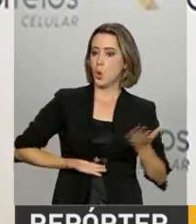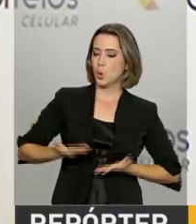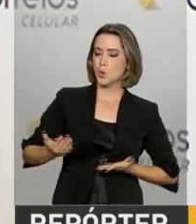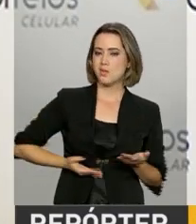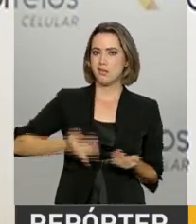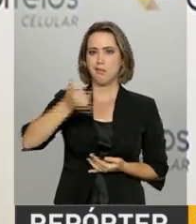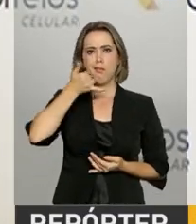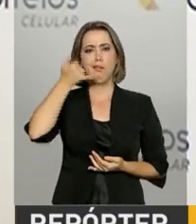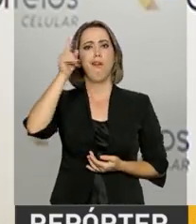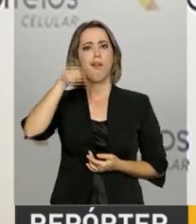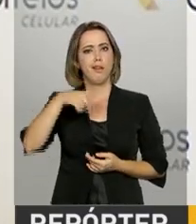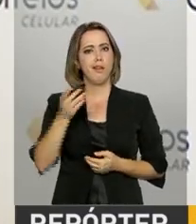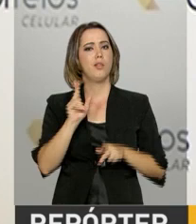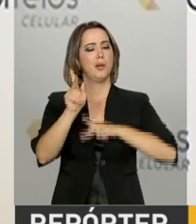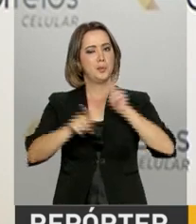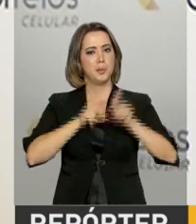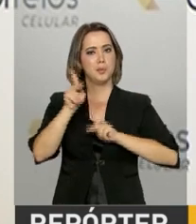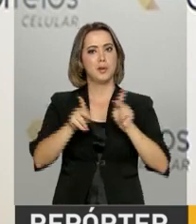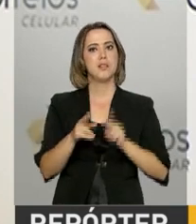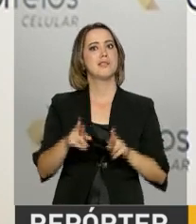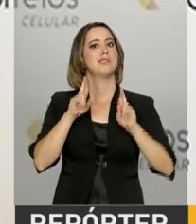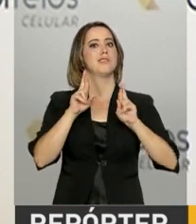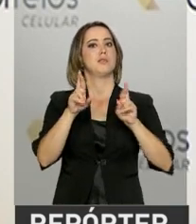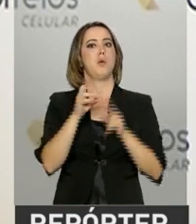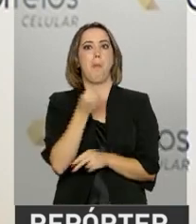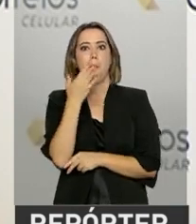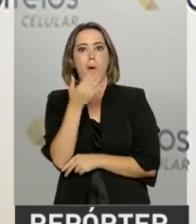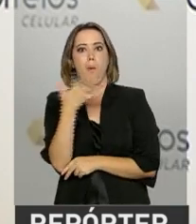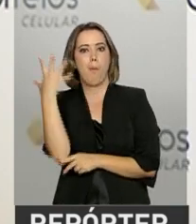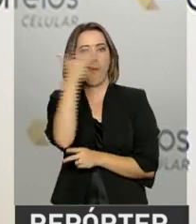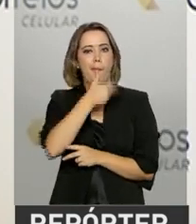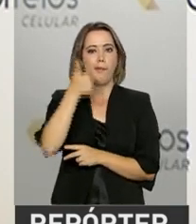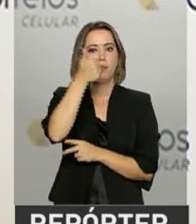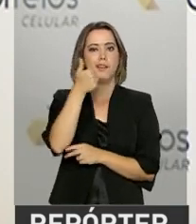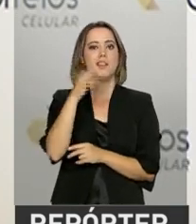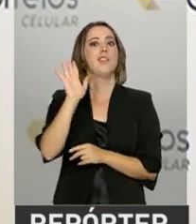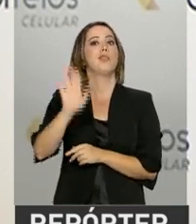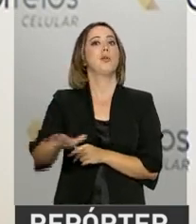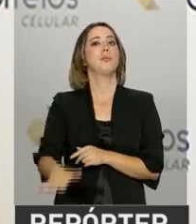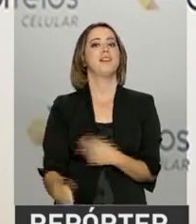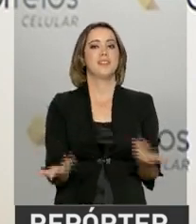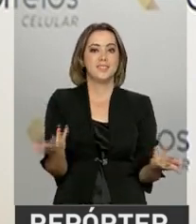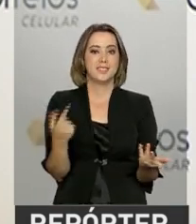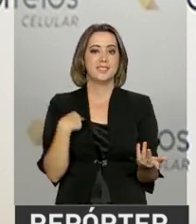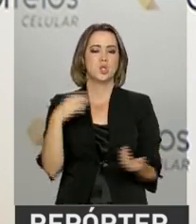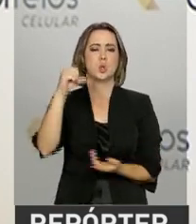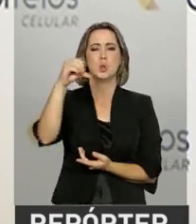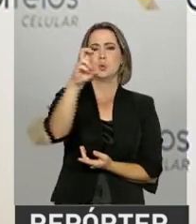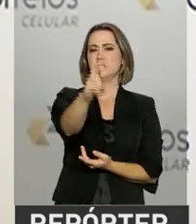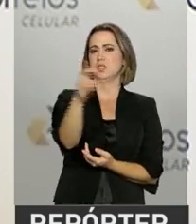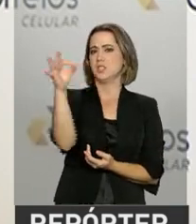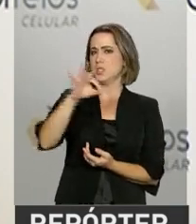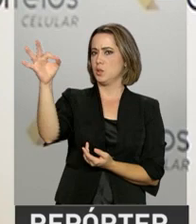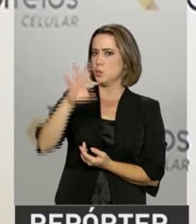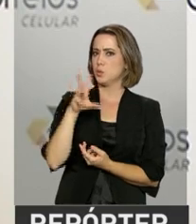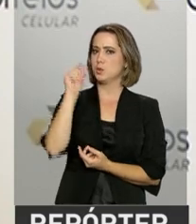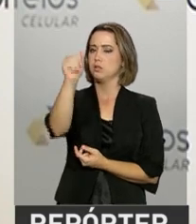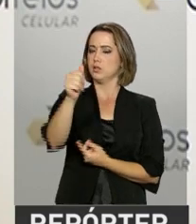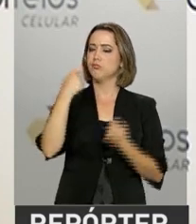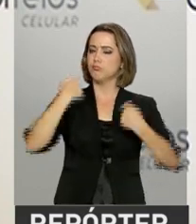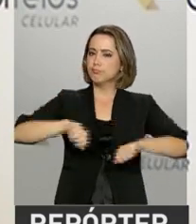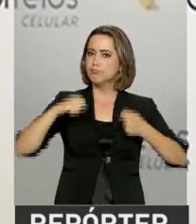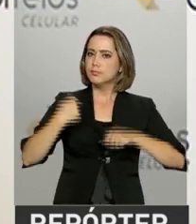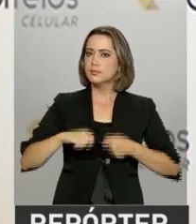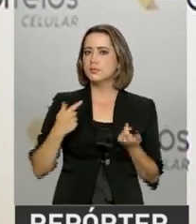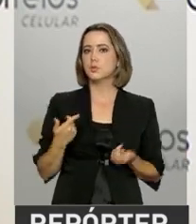é o que a população espera é o bom bonito e barato atende a mais de 95% das necessidades da população e a